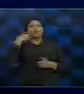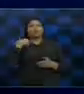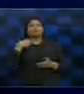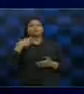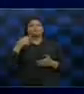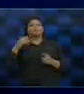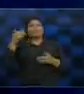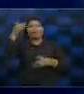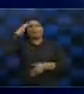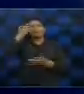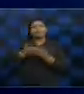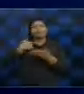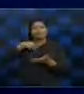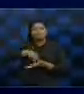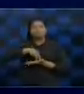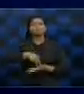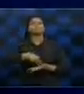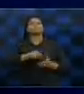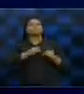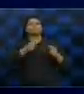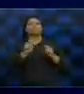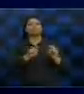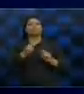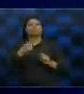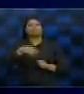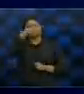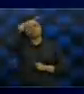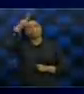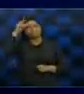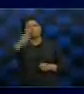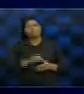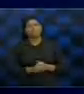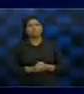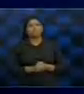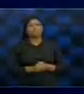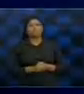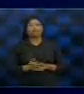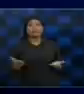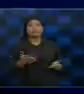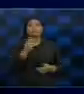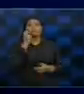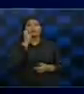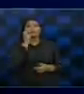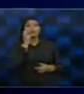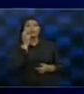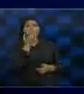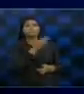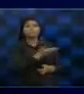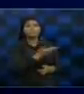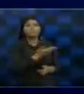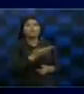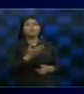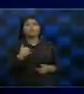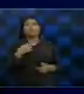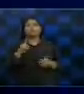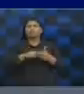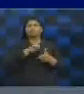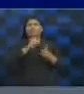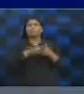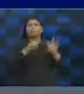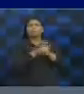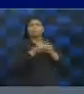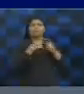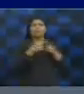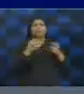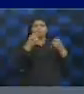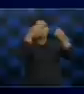Muito obrigado, candidato Arthur Neto. Eu vou repetir a pergunta para o candidato Marcelo Ramos, porque os números são interessantes e são números que também